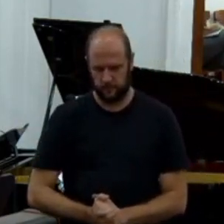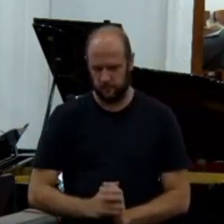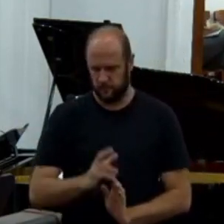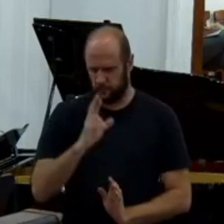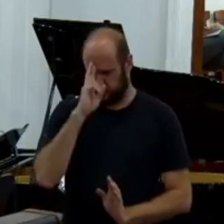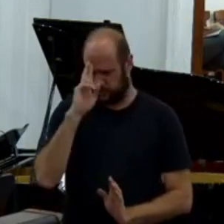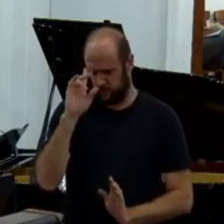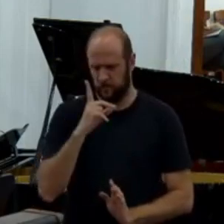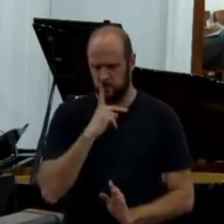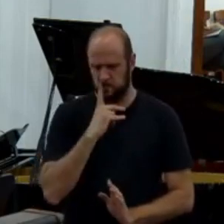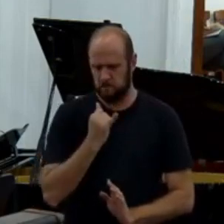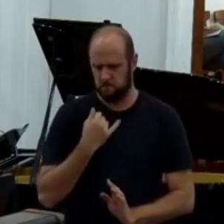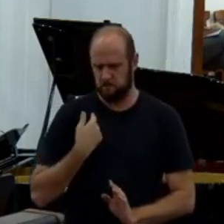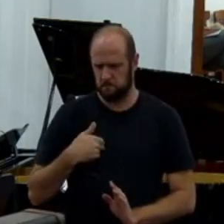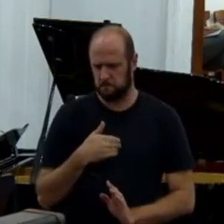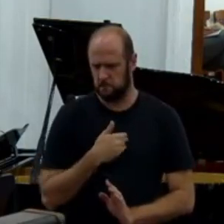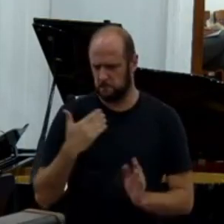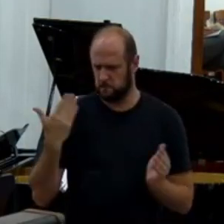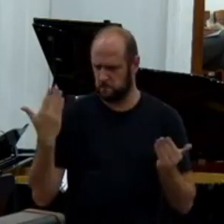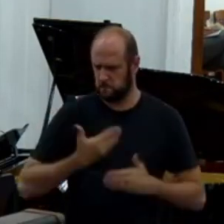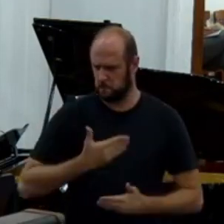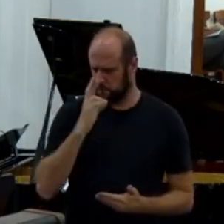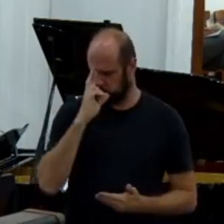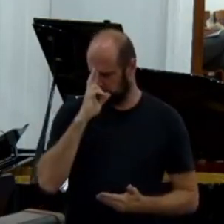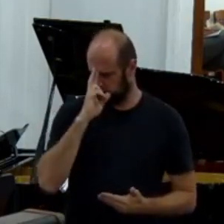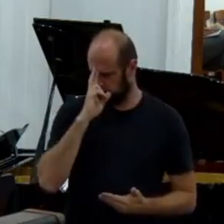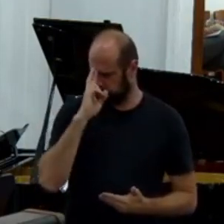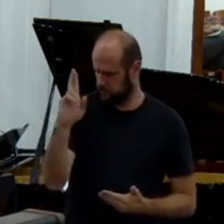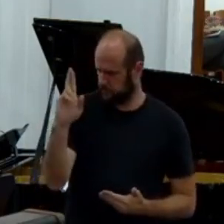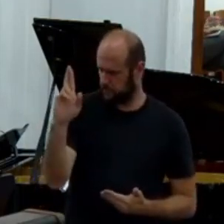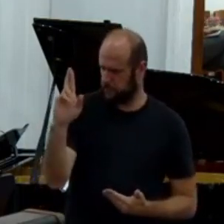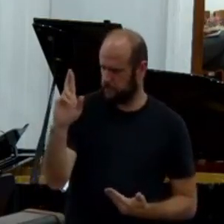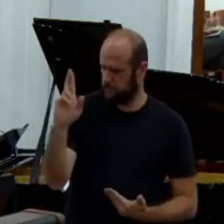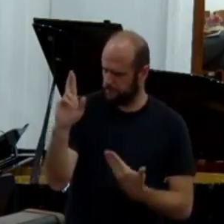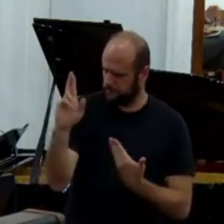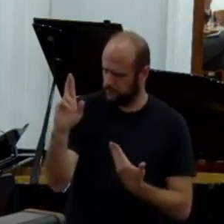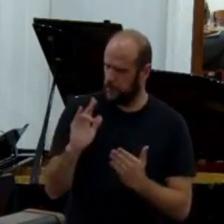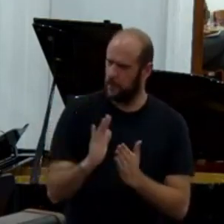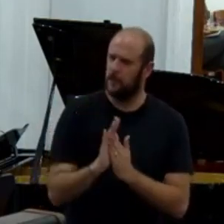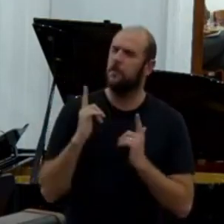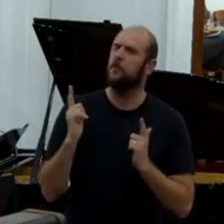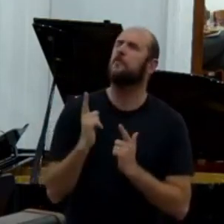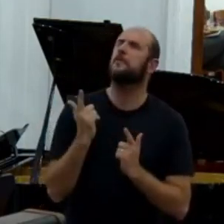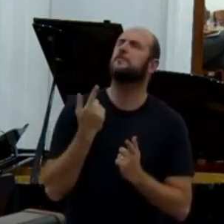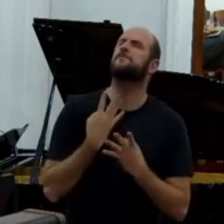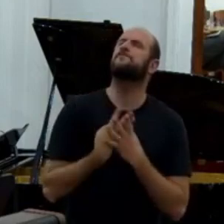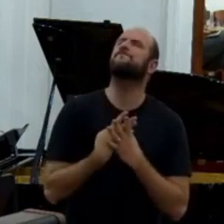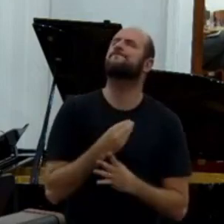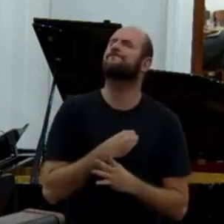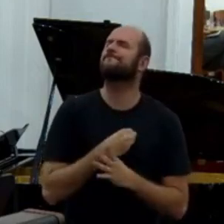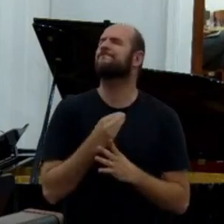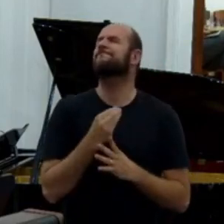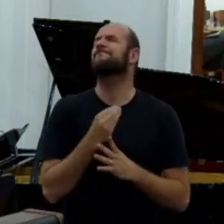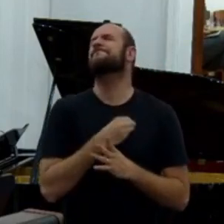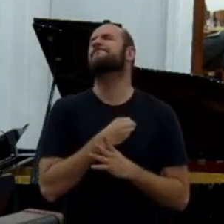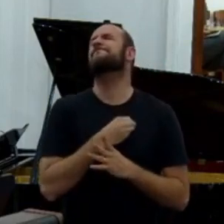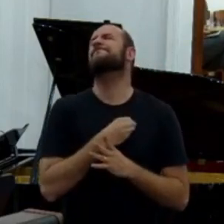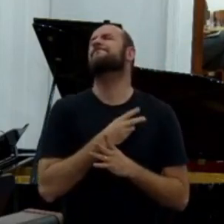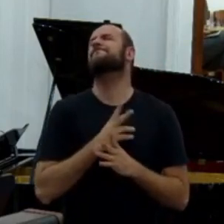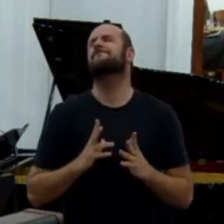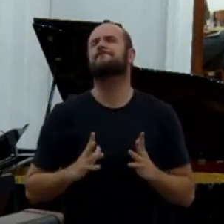Senhor Deus, amado Pai, nós estamos diante do Senhor. Te louvamos, confessamos os nossos pecados e